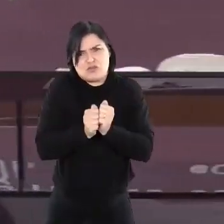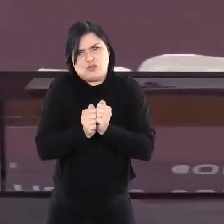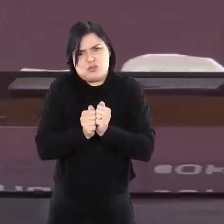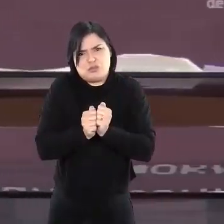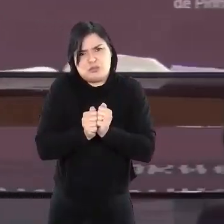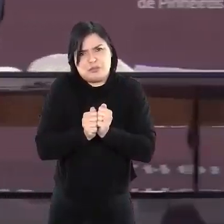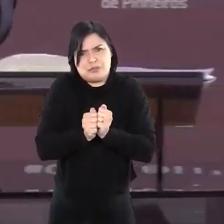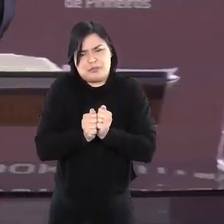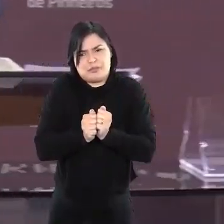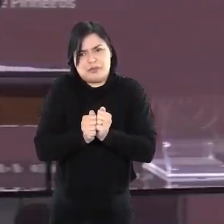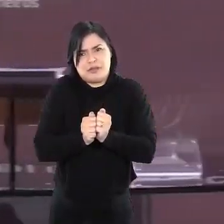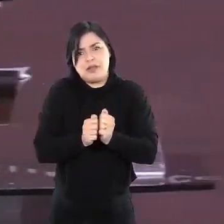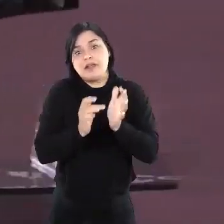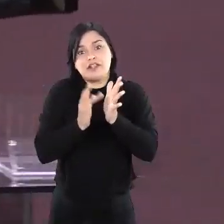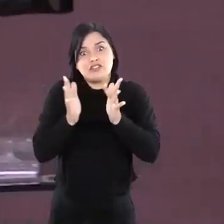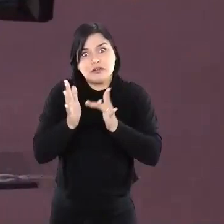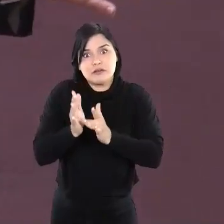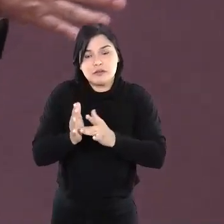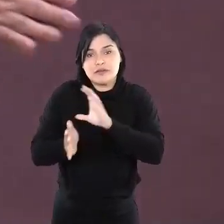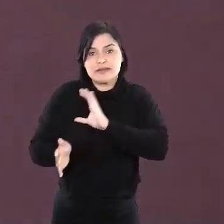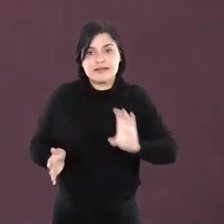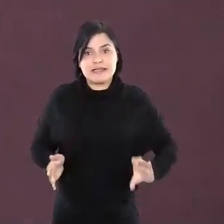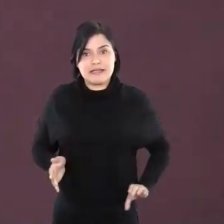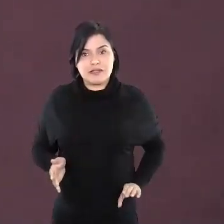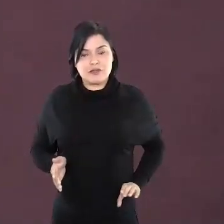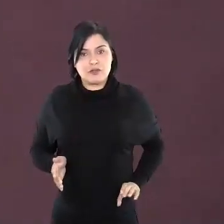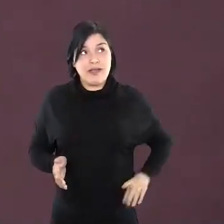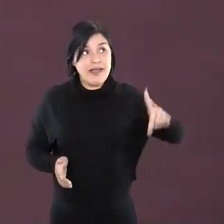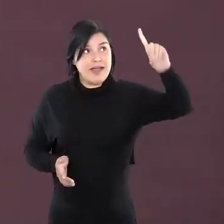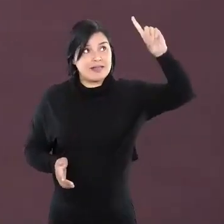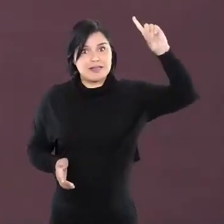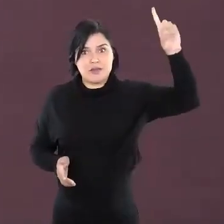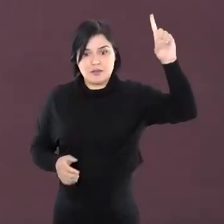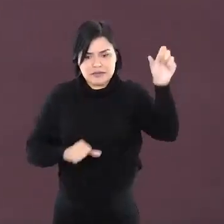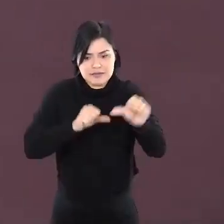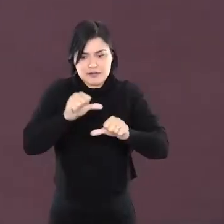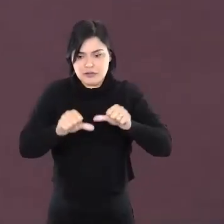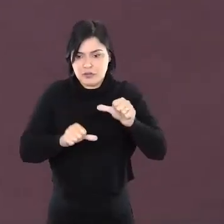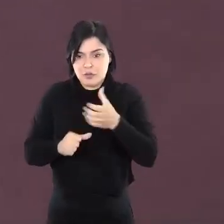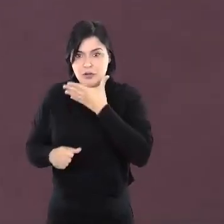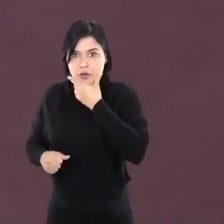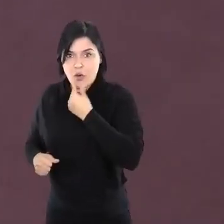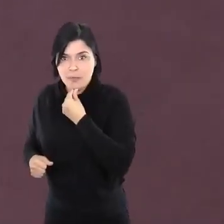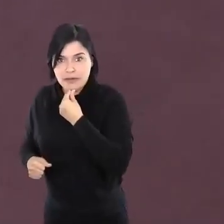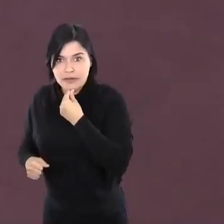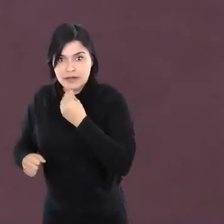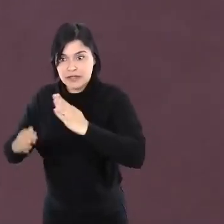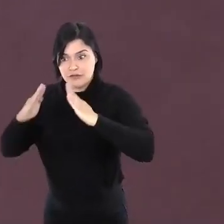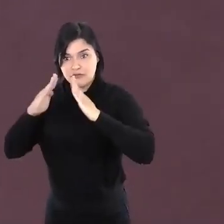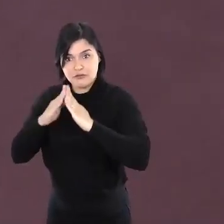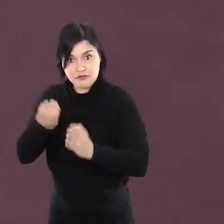E Jesus Cristo, ele é Deus que se fez homem e habitou entre nós,